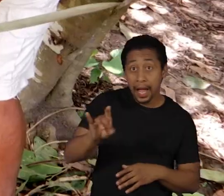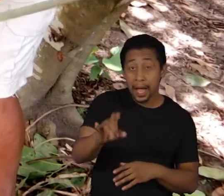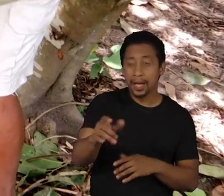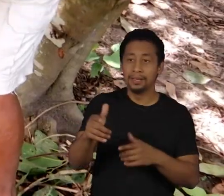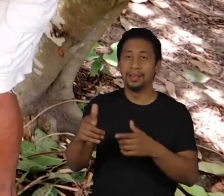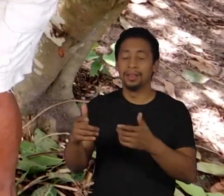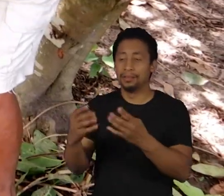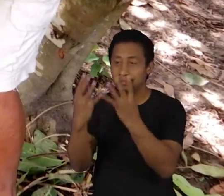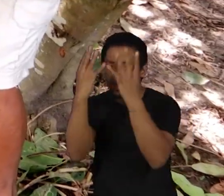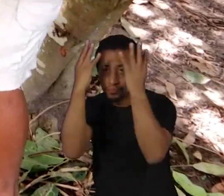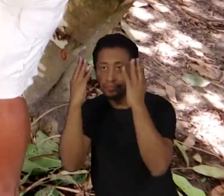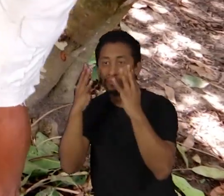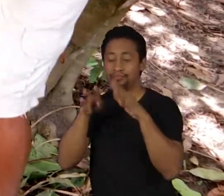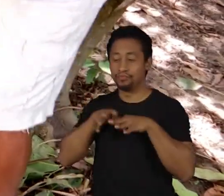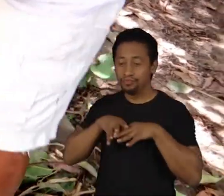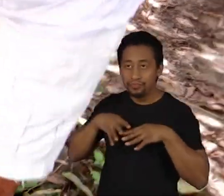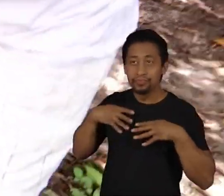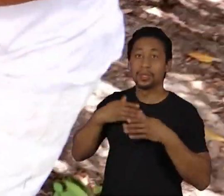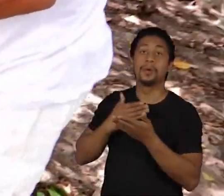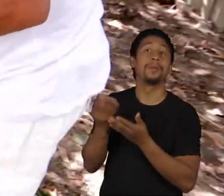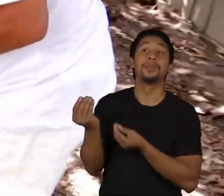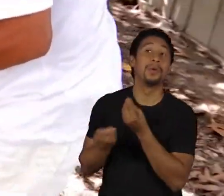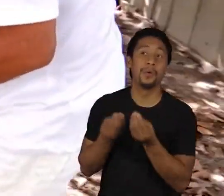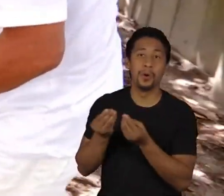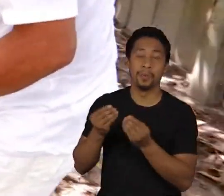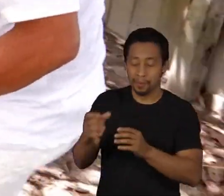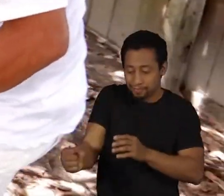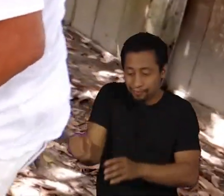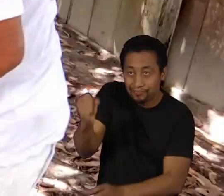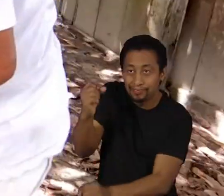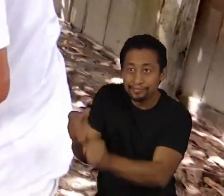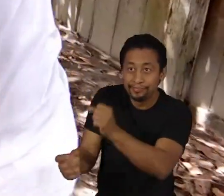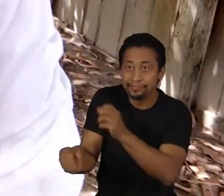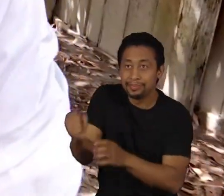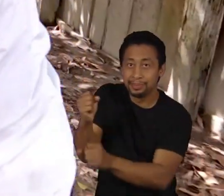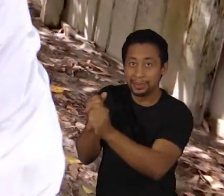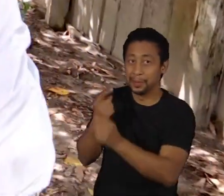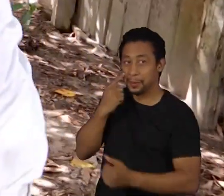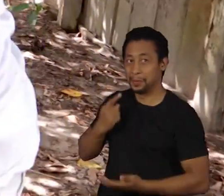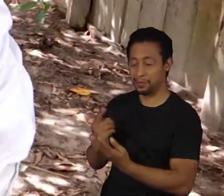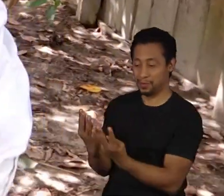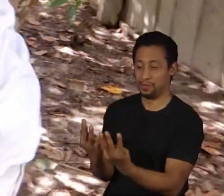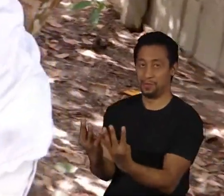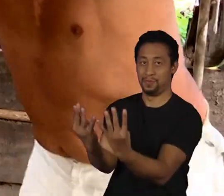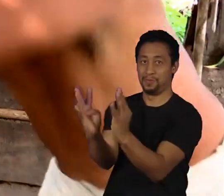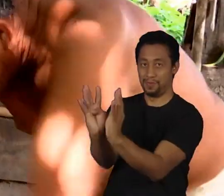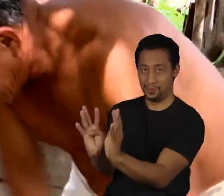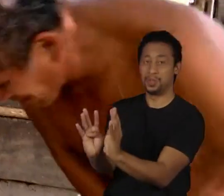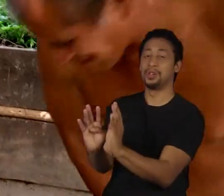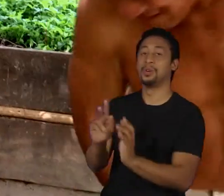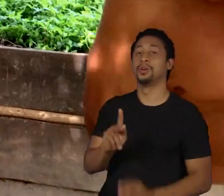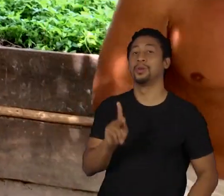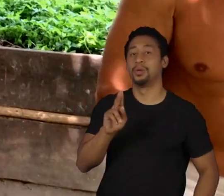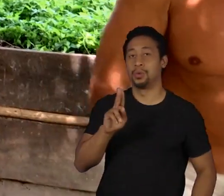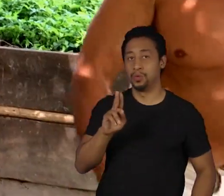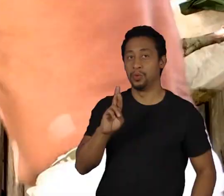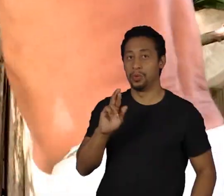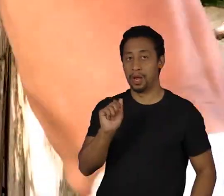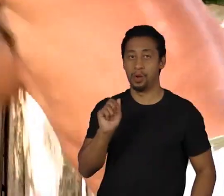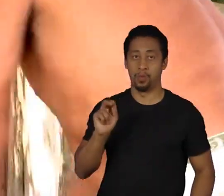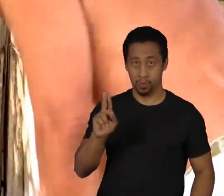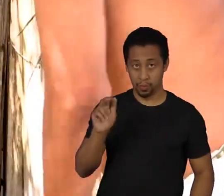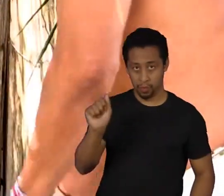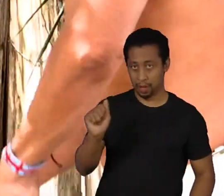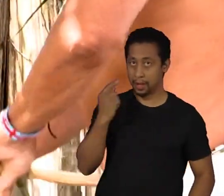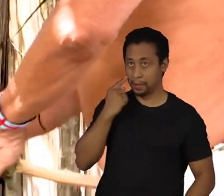coletiva. Começa com a colheita do curauá, planta nativa da Amazônia, no quintal de seu Petrônio. Pouco a